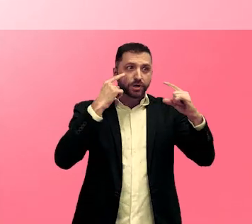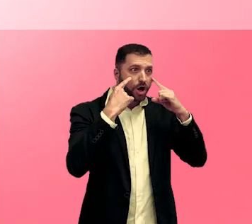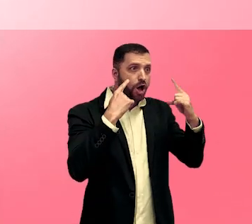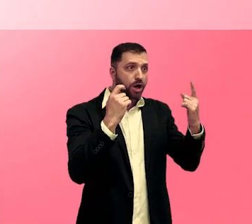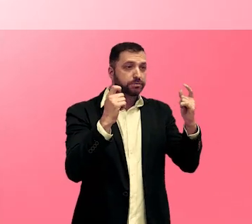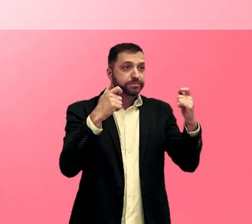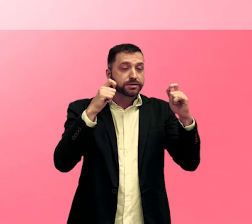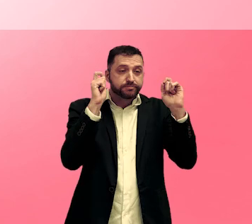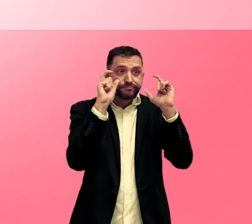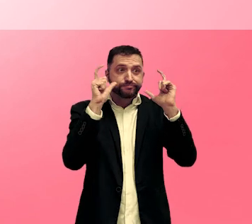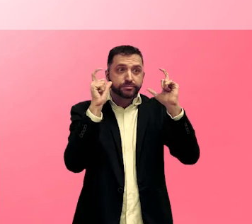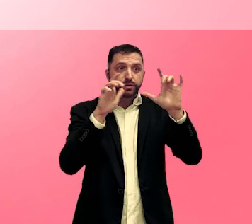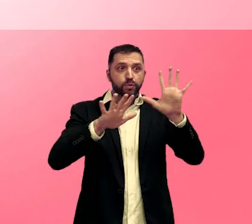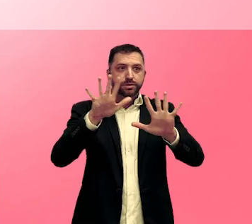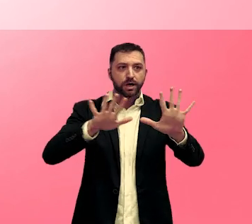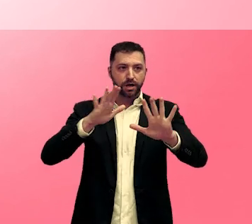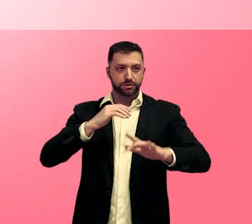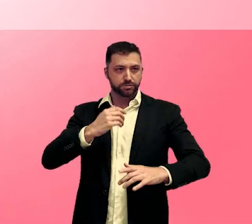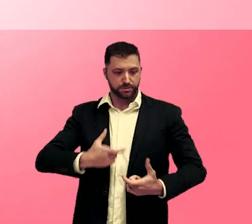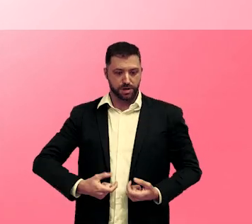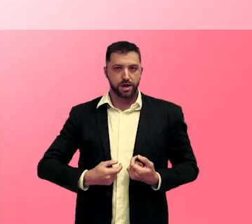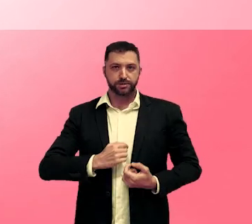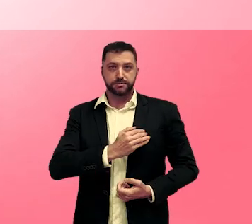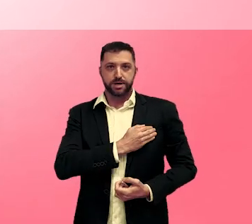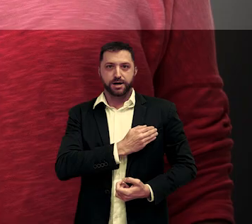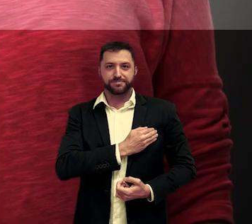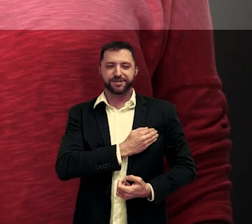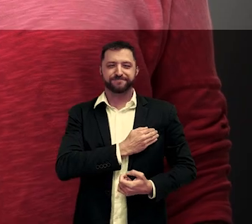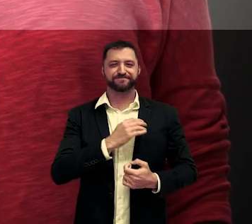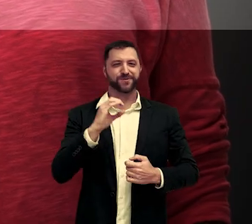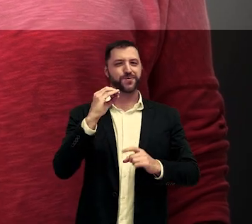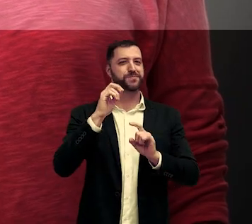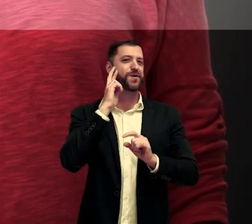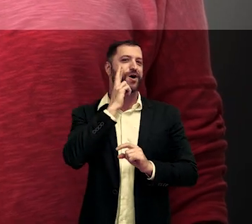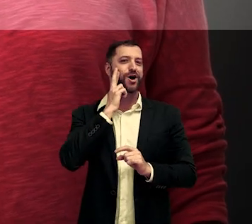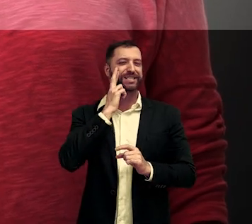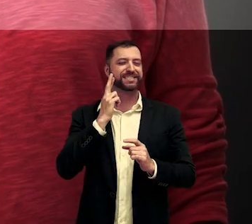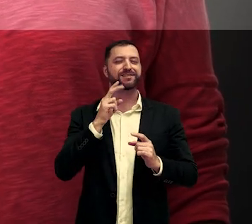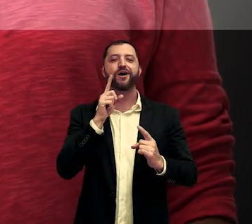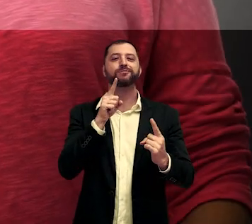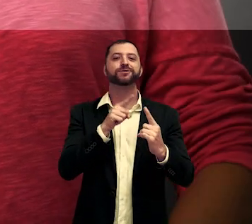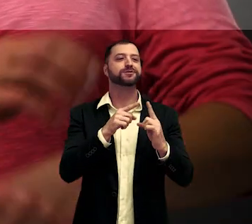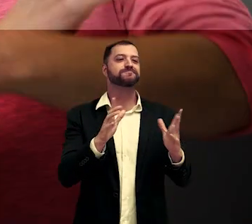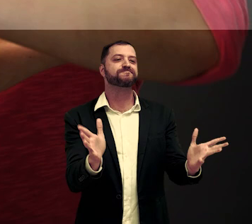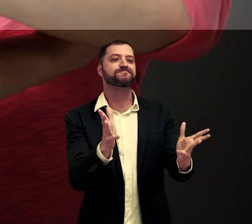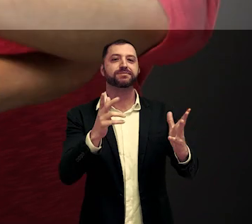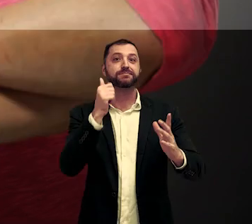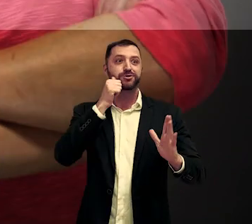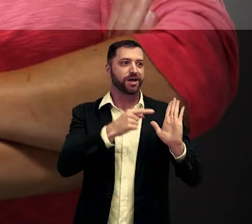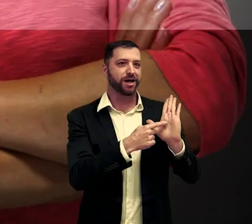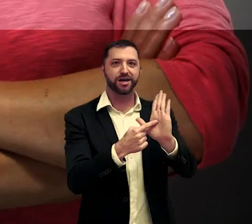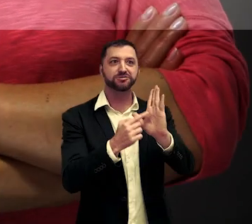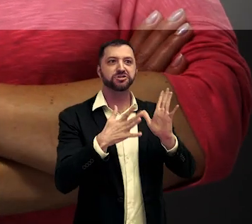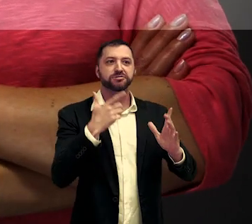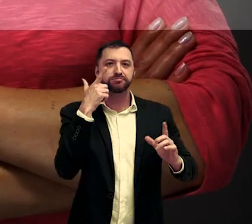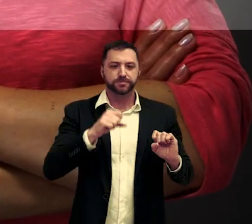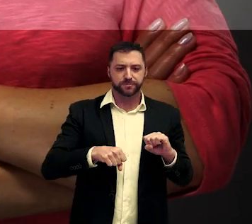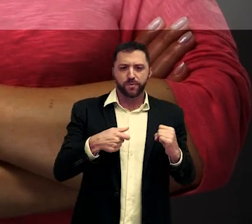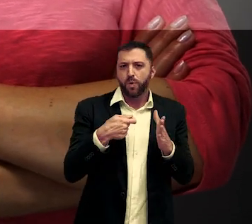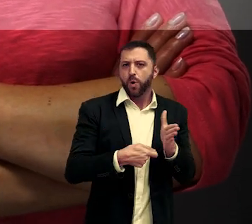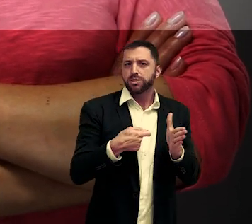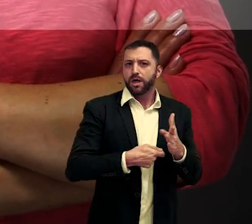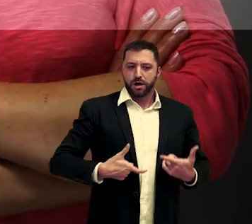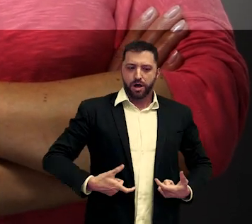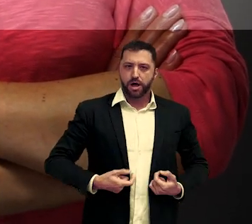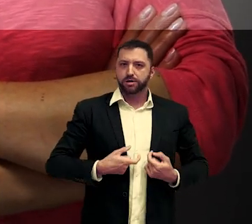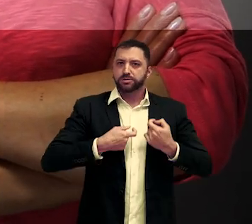conscientização sobre o câncer de mama, o Outubro Rosa, trazemos histórias emocionantes e inspiradoras de mulheres que